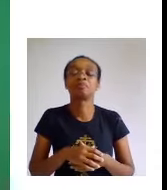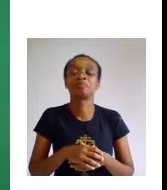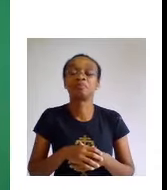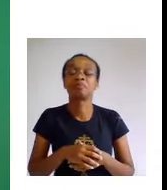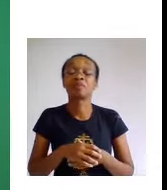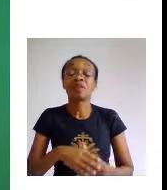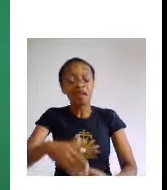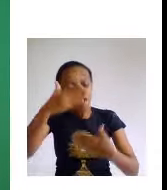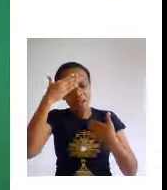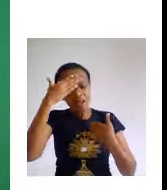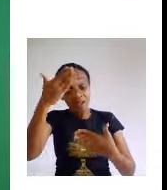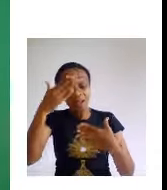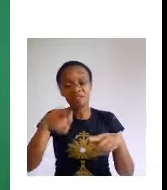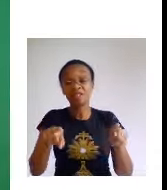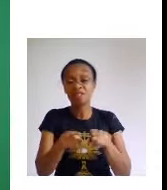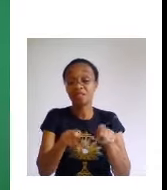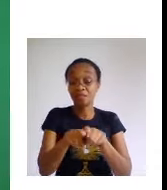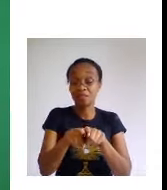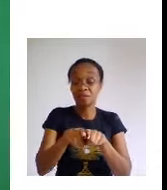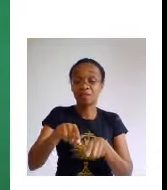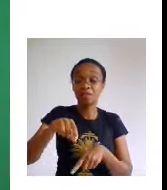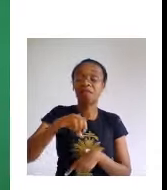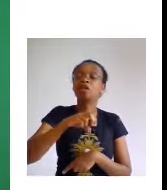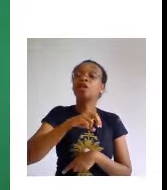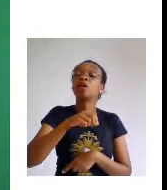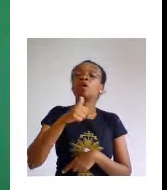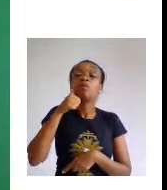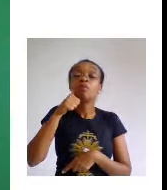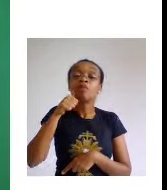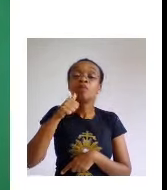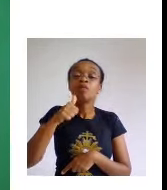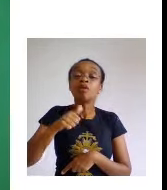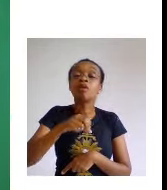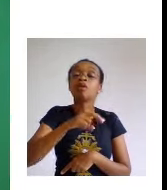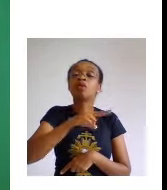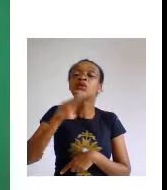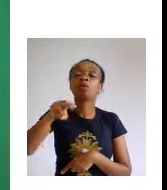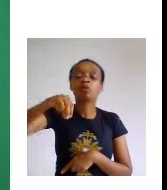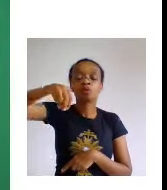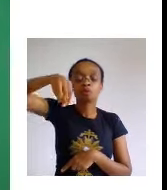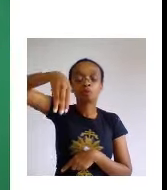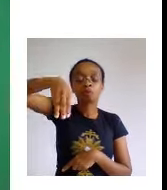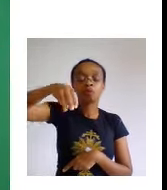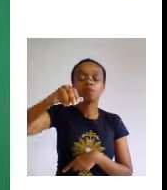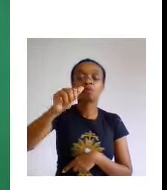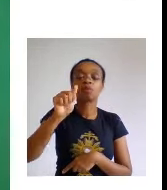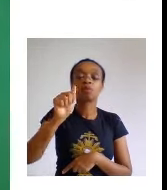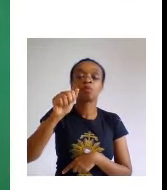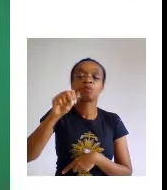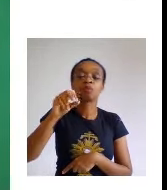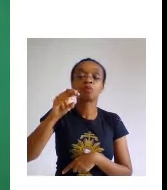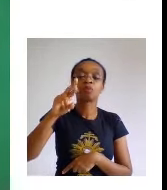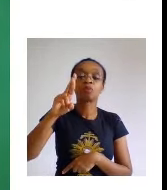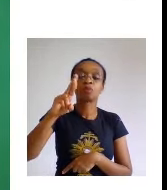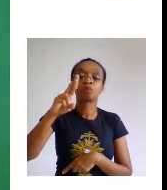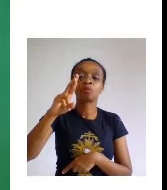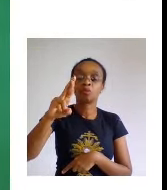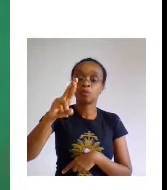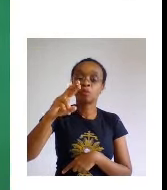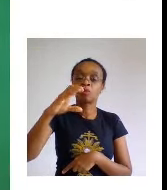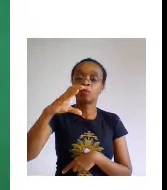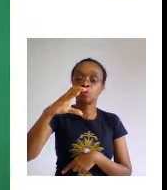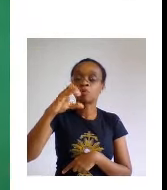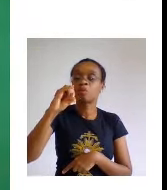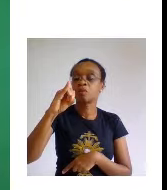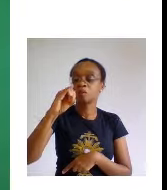Nosso agradecimento também à Márcia do Projeto Vivar, que nos ajudou aí, né, na divulgação desse evento